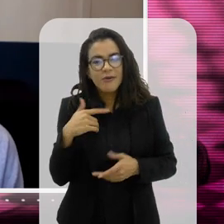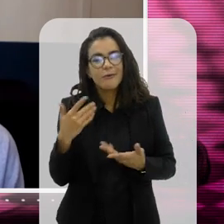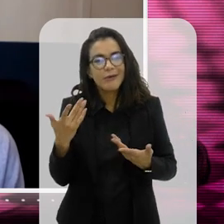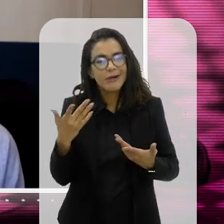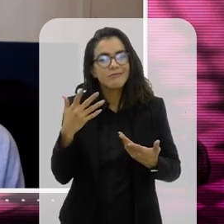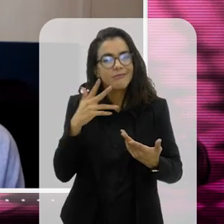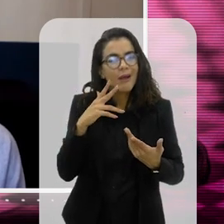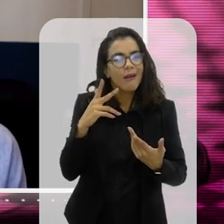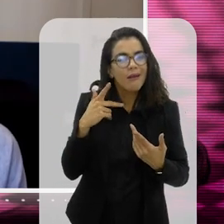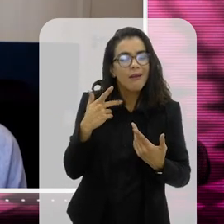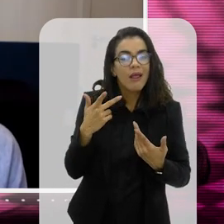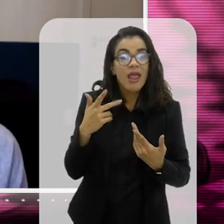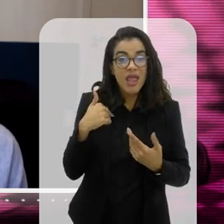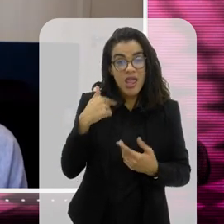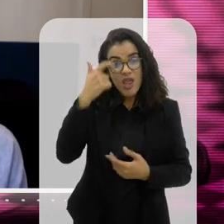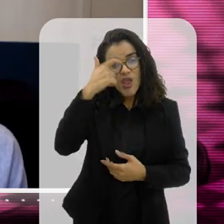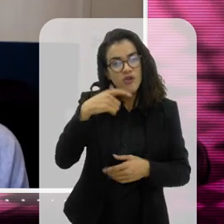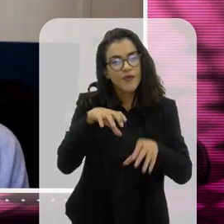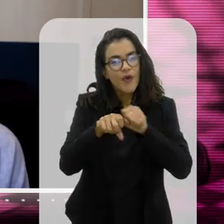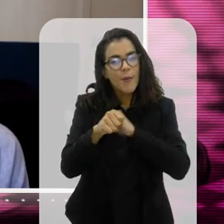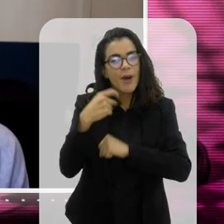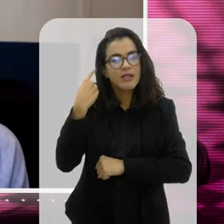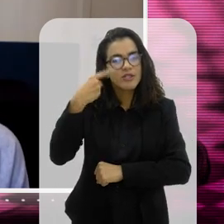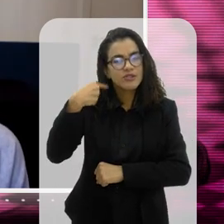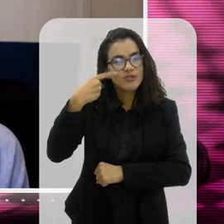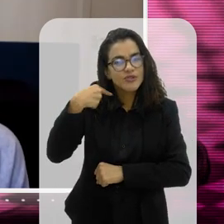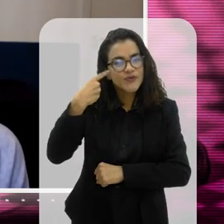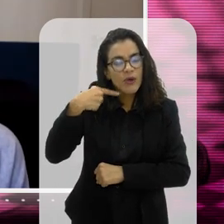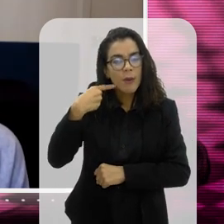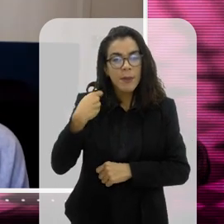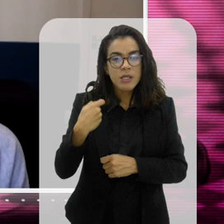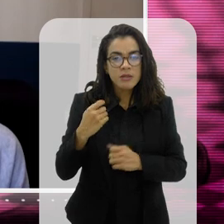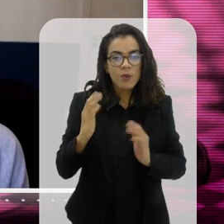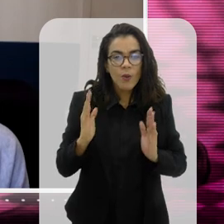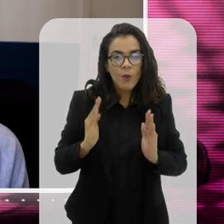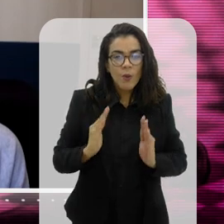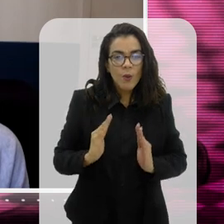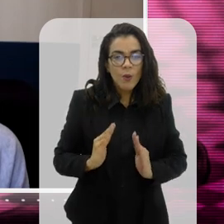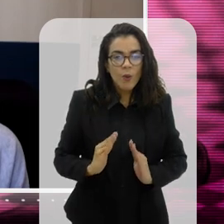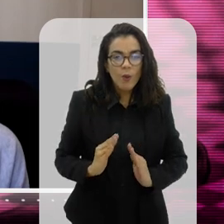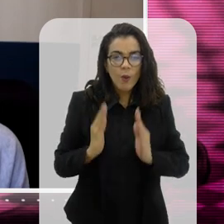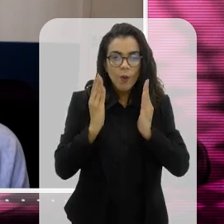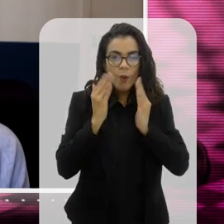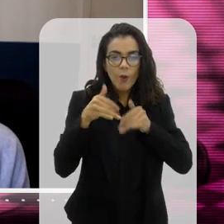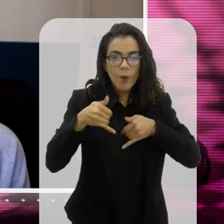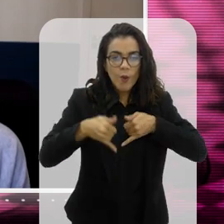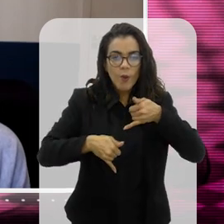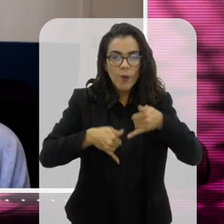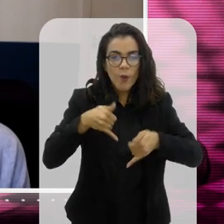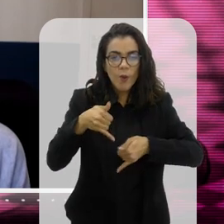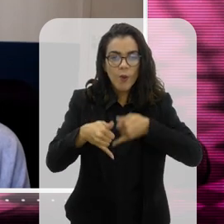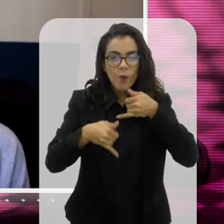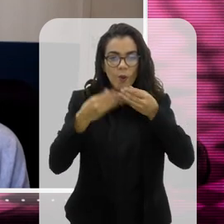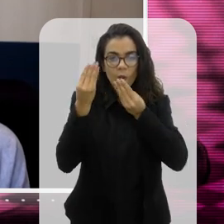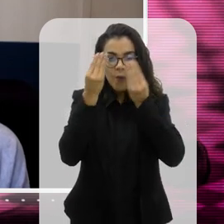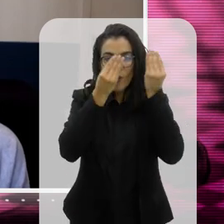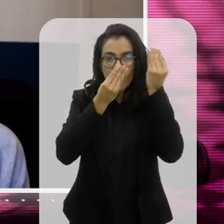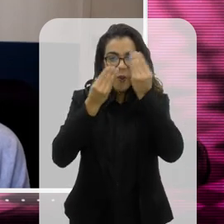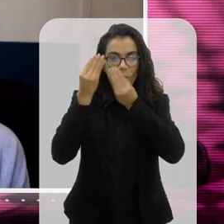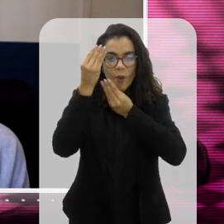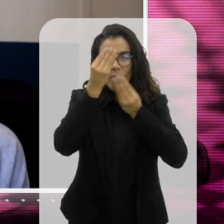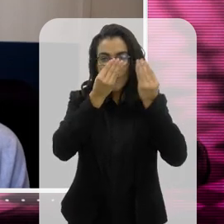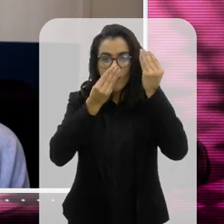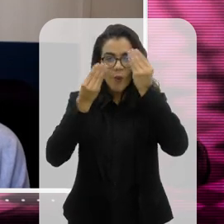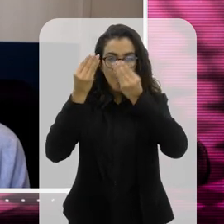vejo, a gente se vê nesse bolo de cobrança. Eu sou advogada e preciso estar sempre impecável. Eu preciso estar no salto alto,